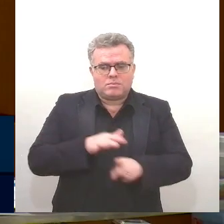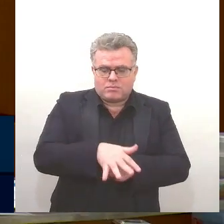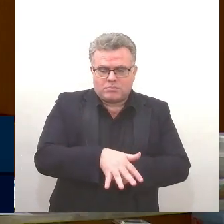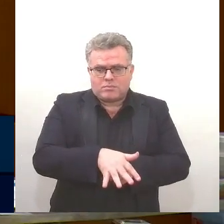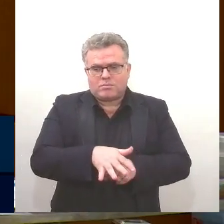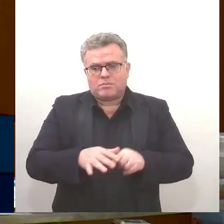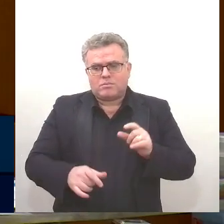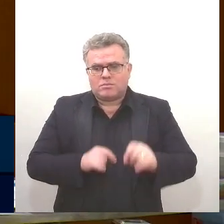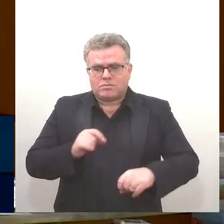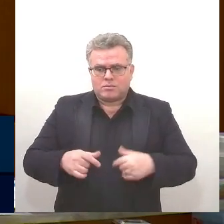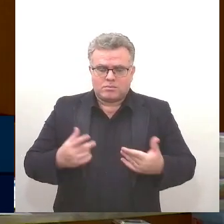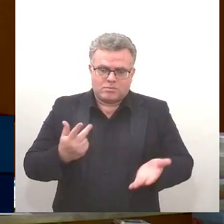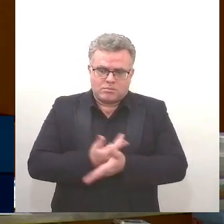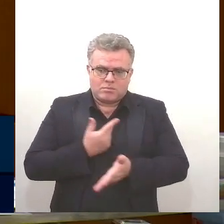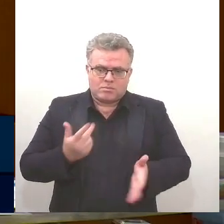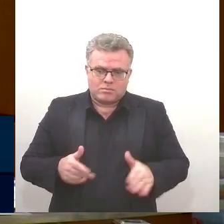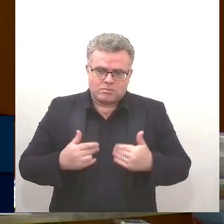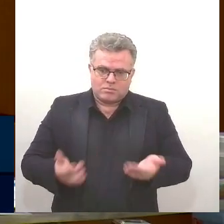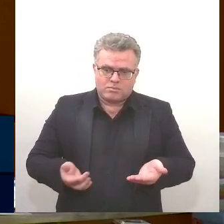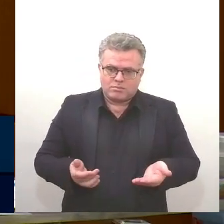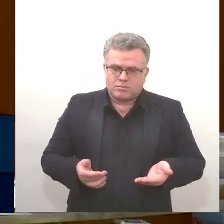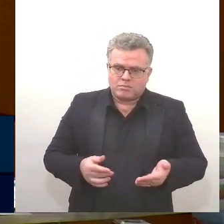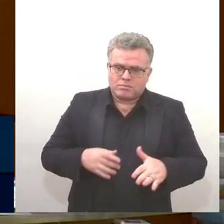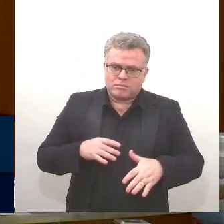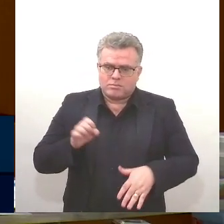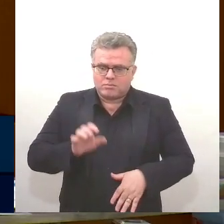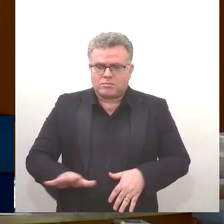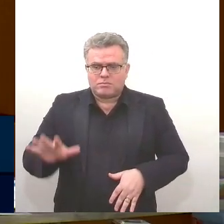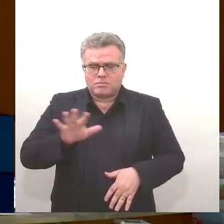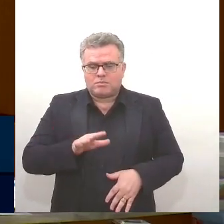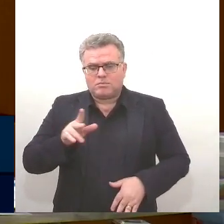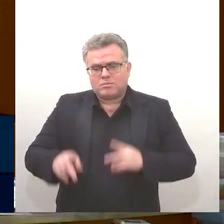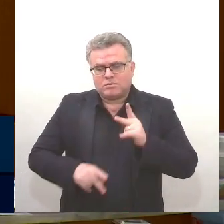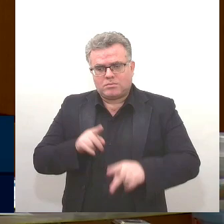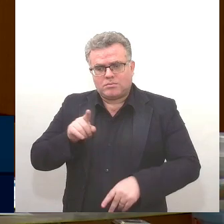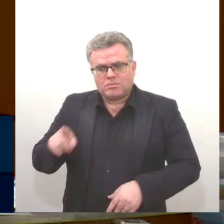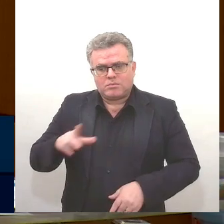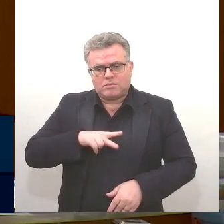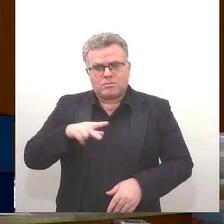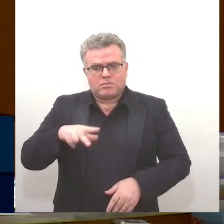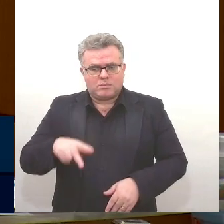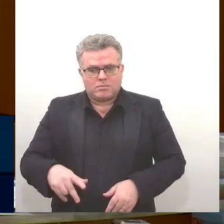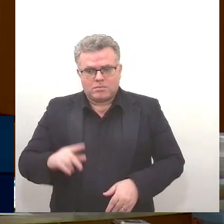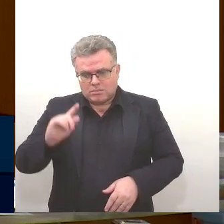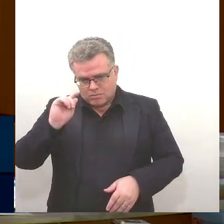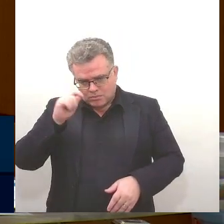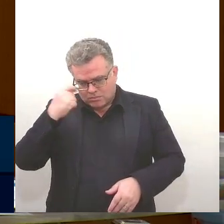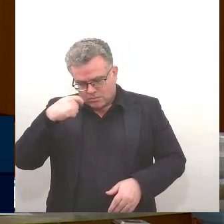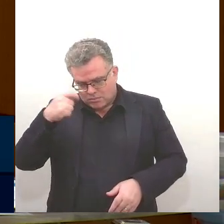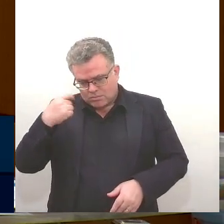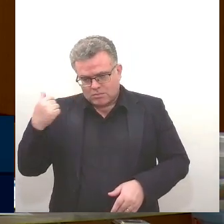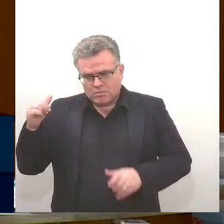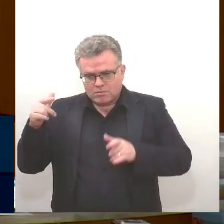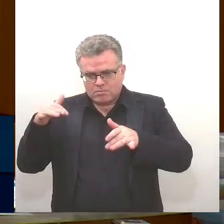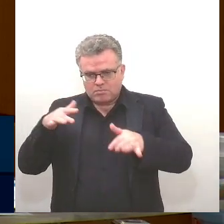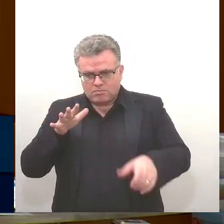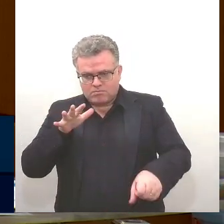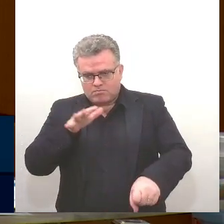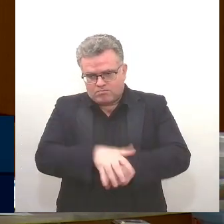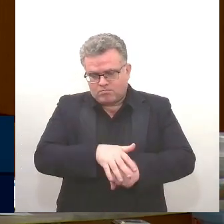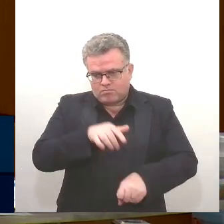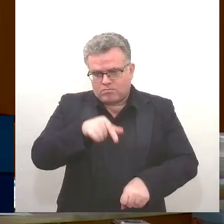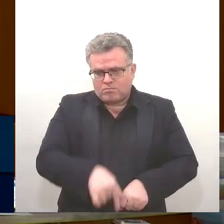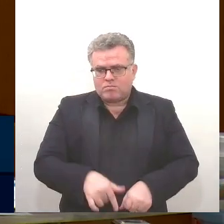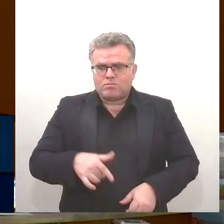eh europeus os portugueses espanhol fizeram H há 524 anos o que